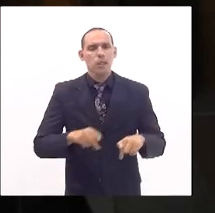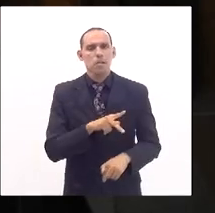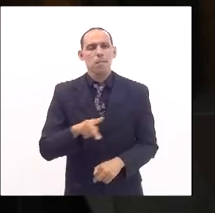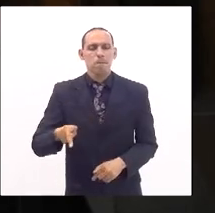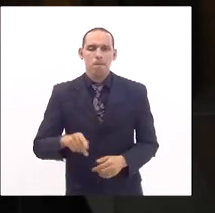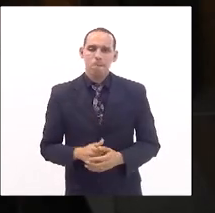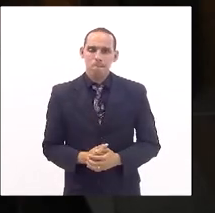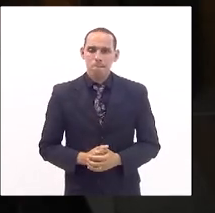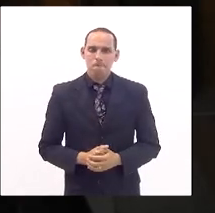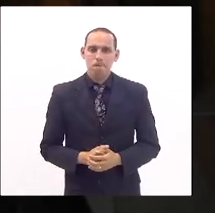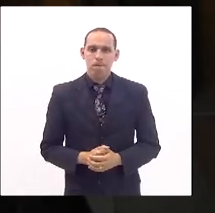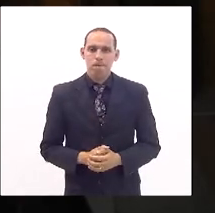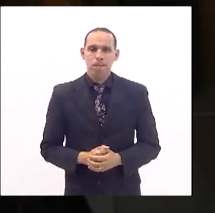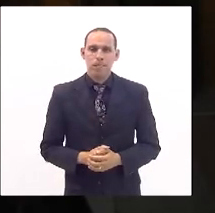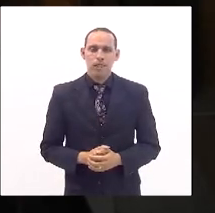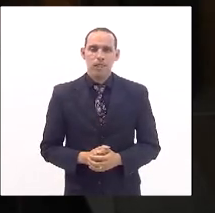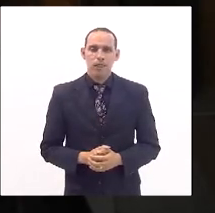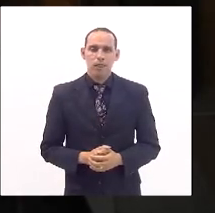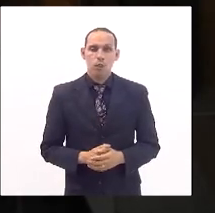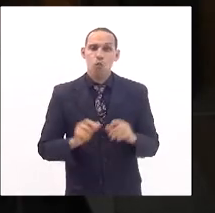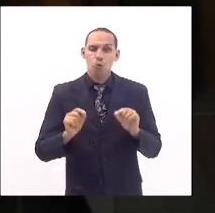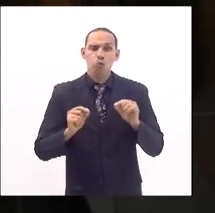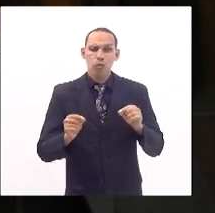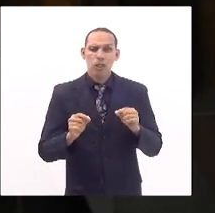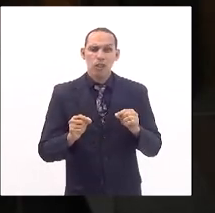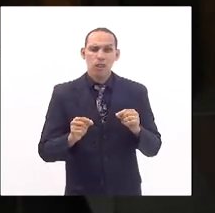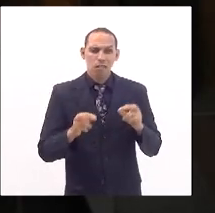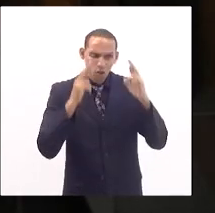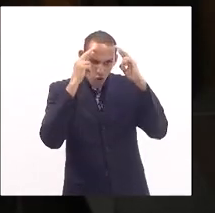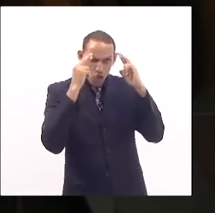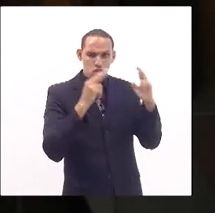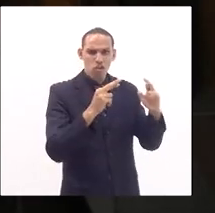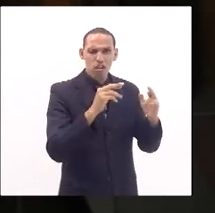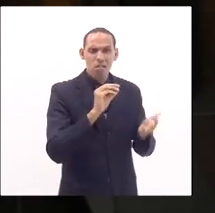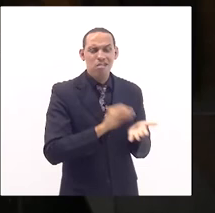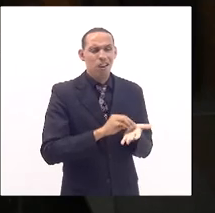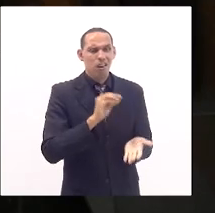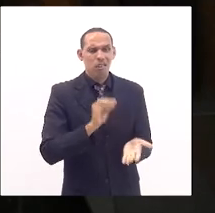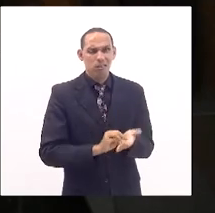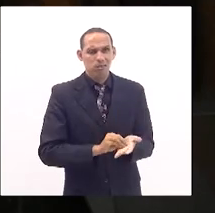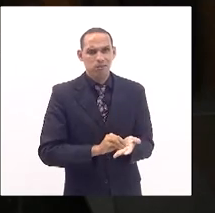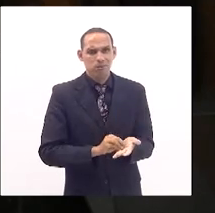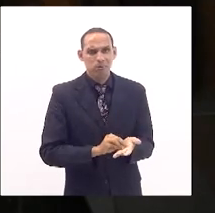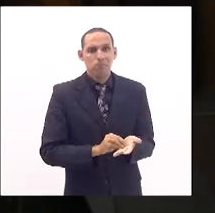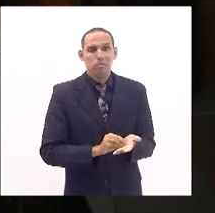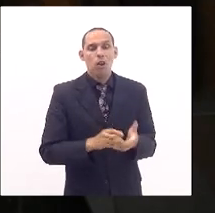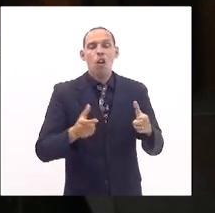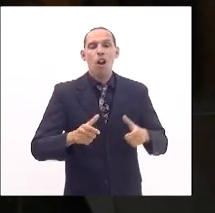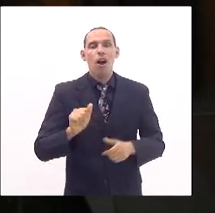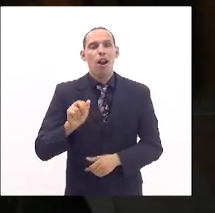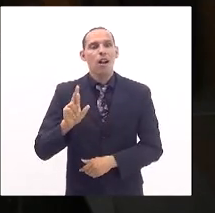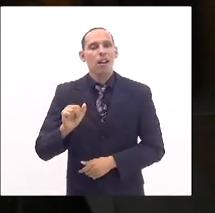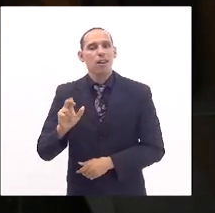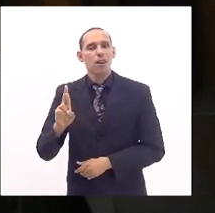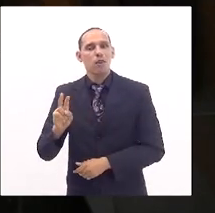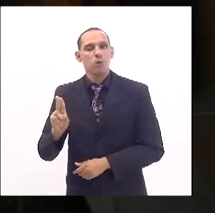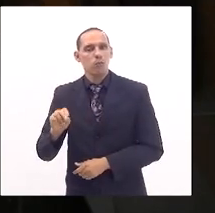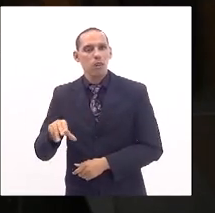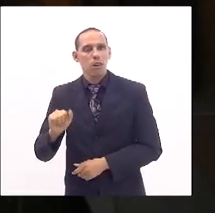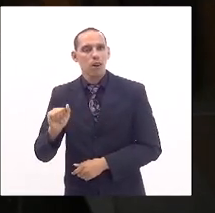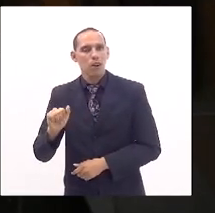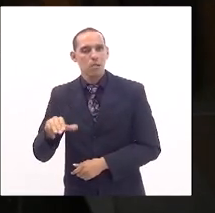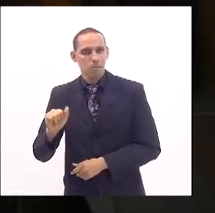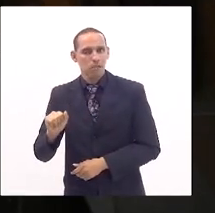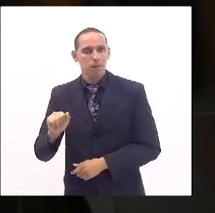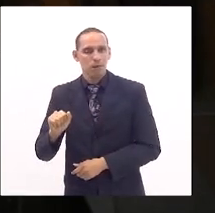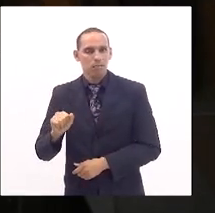presidente e a falta de respeito o que acontece em Araruama E se eu te encontro em alguns